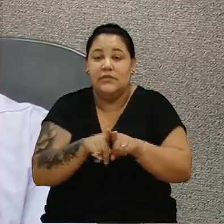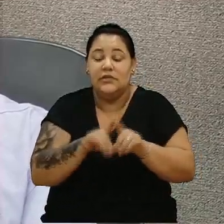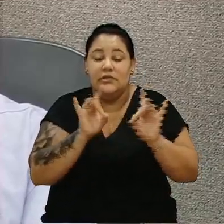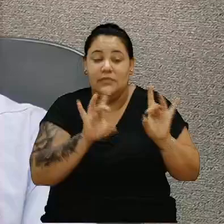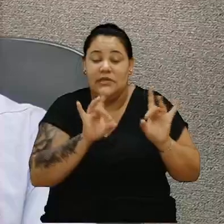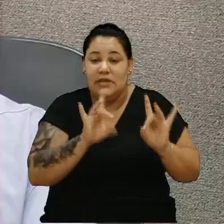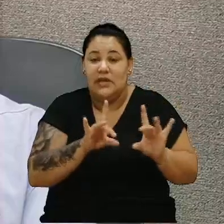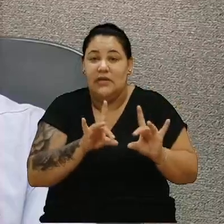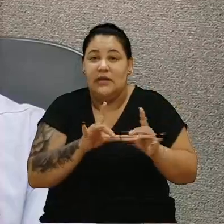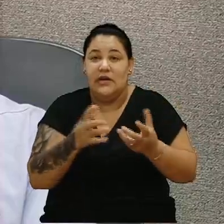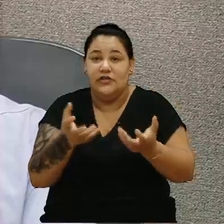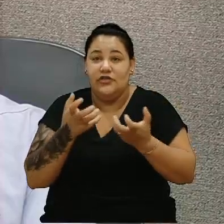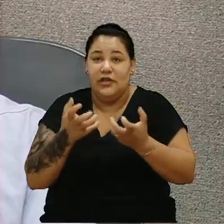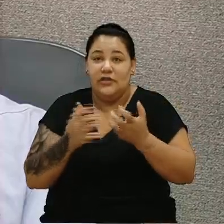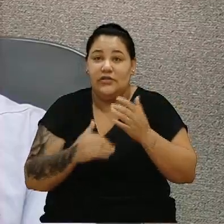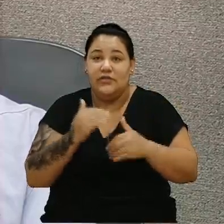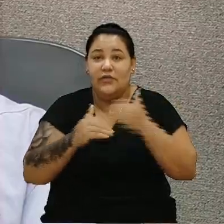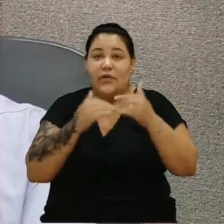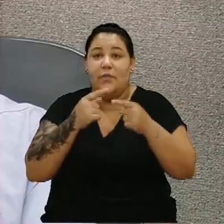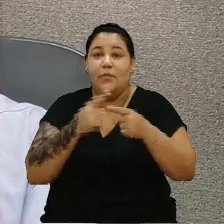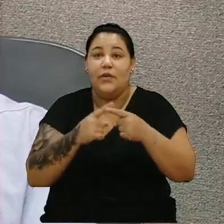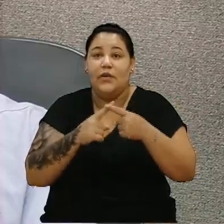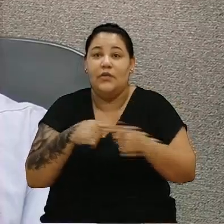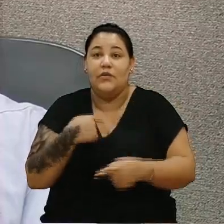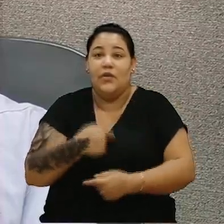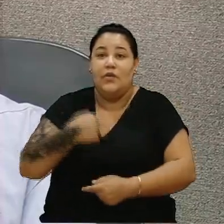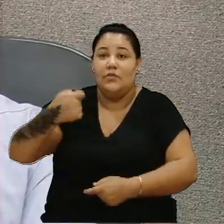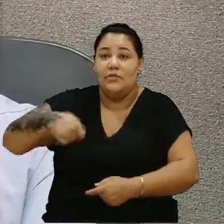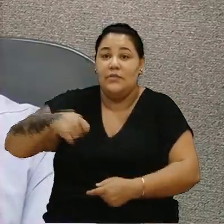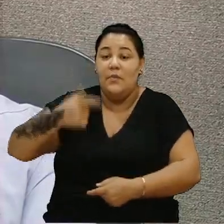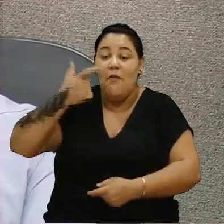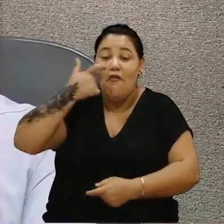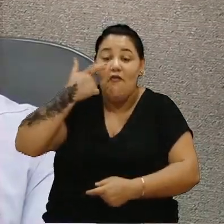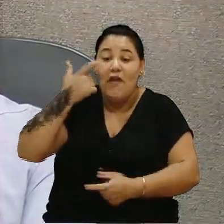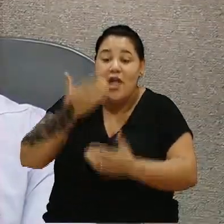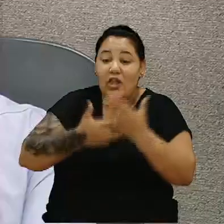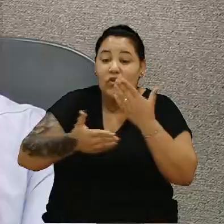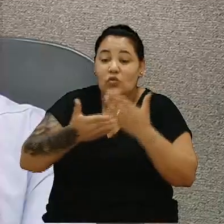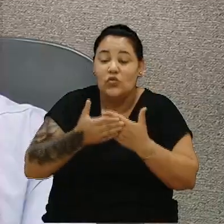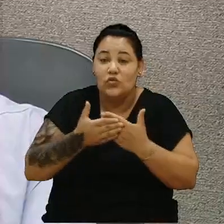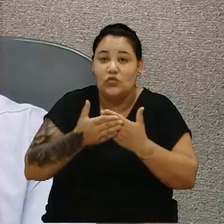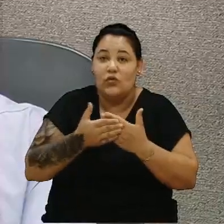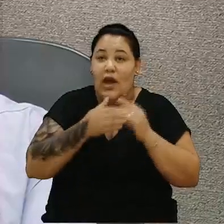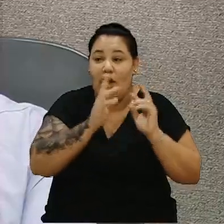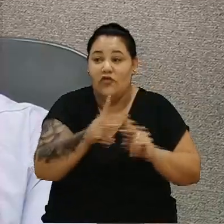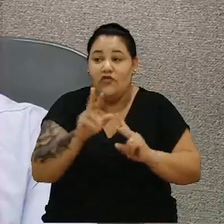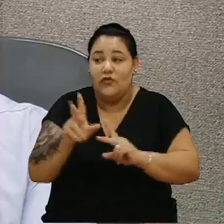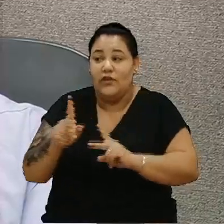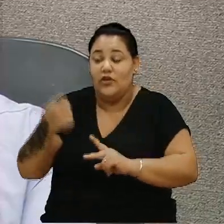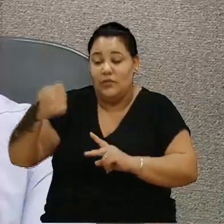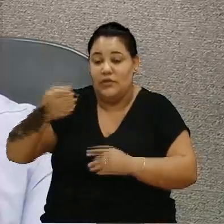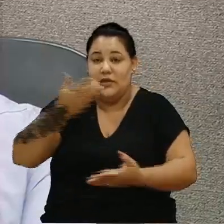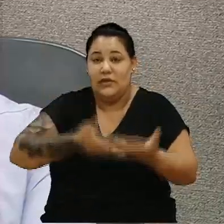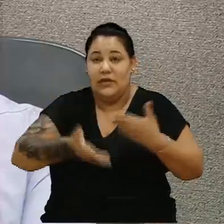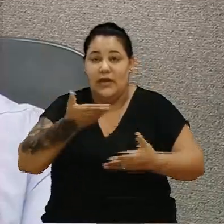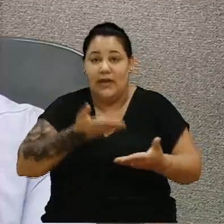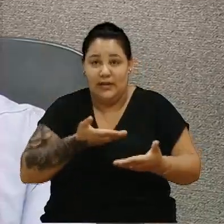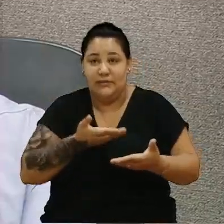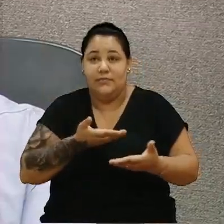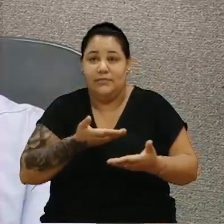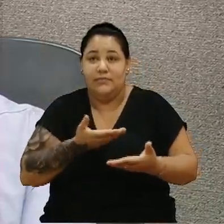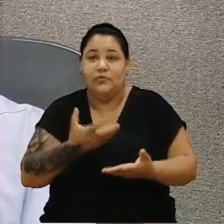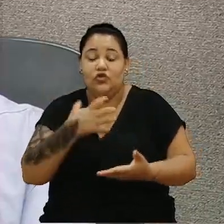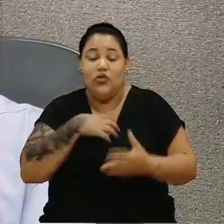A gente quer que isso cresça porque a gente precisa ver todos os públicos. São diferentes e precisam ser tratados da forma como